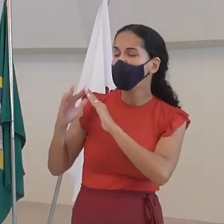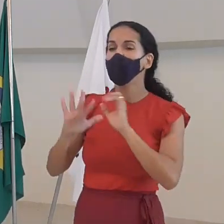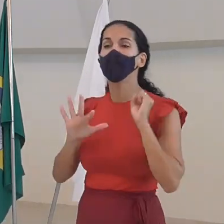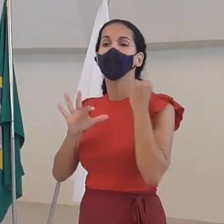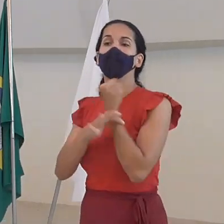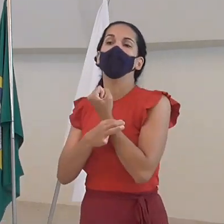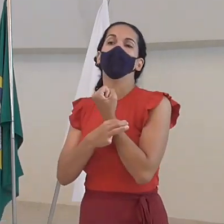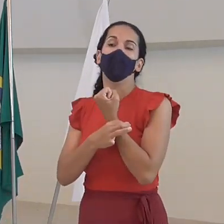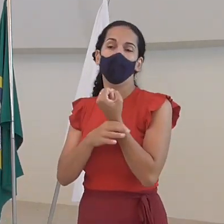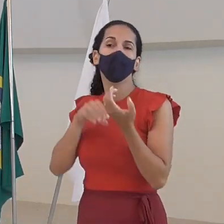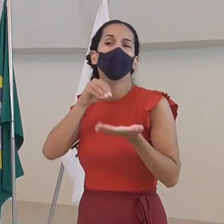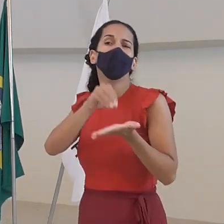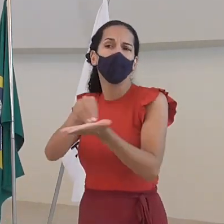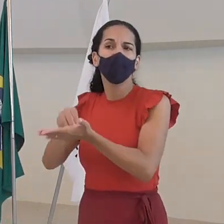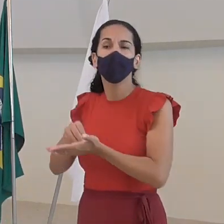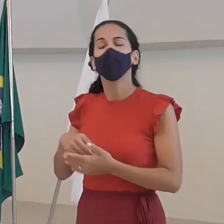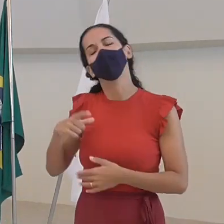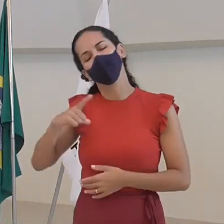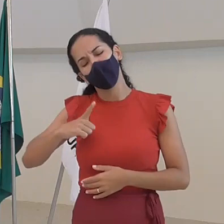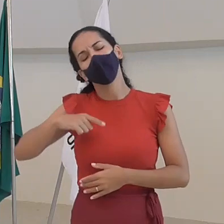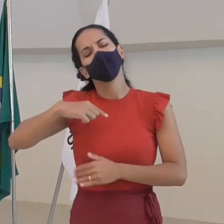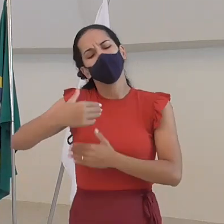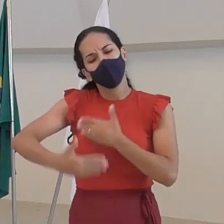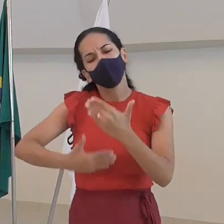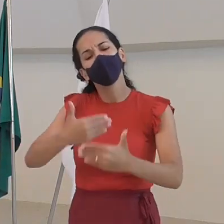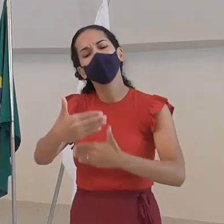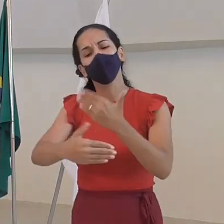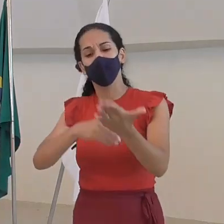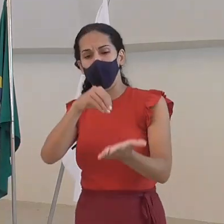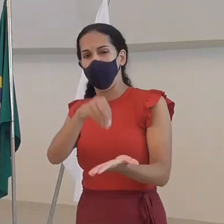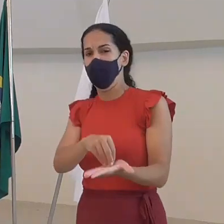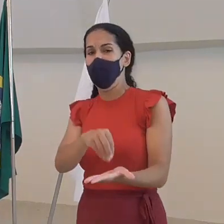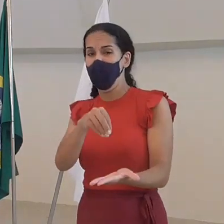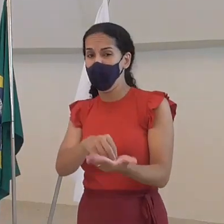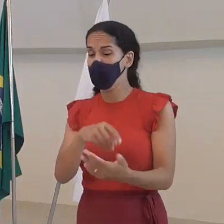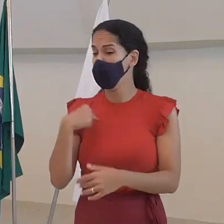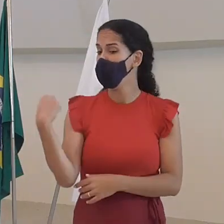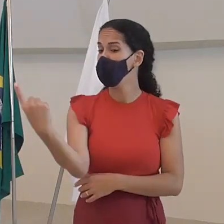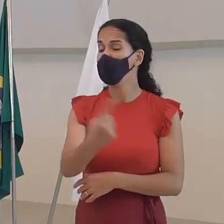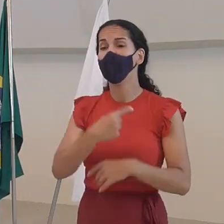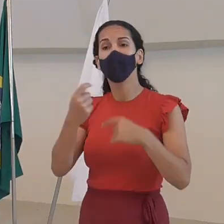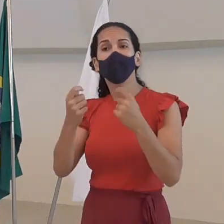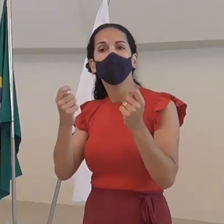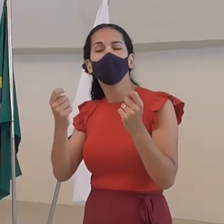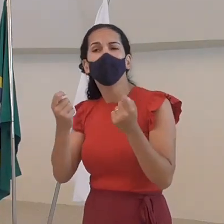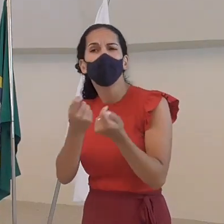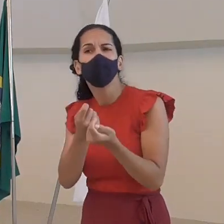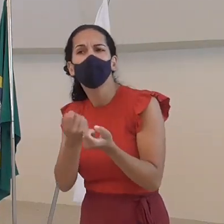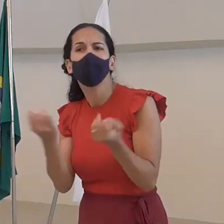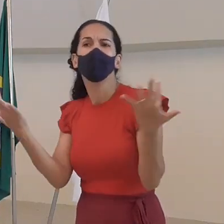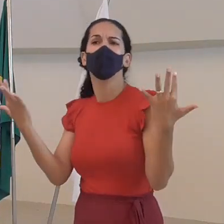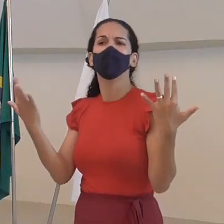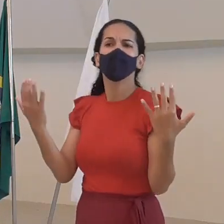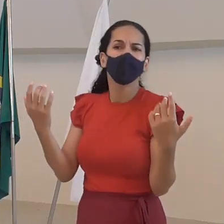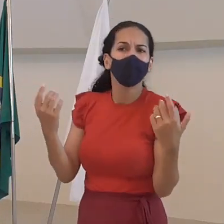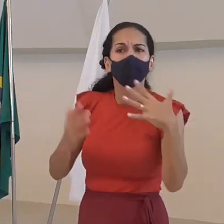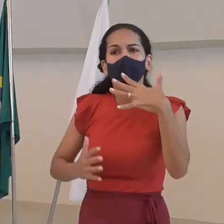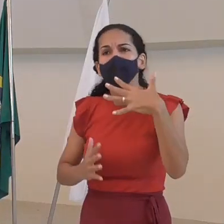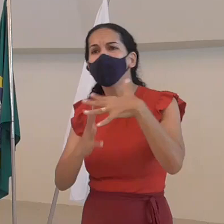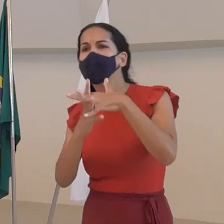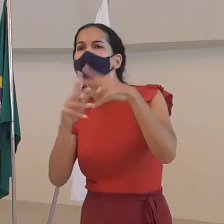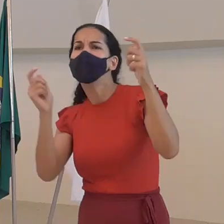pública. Temos muito a caminhar no desenvolvimento das nossas potencialidades econômicas de